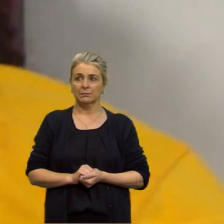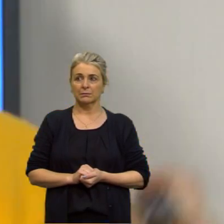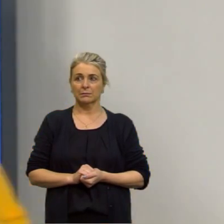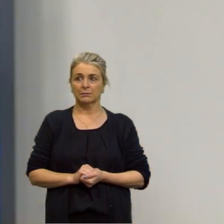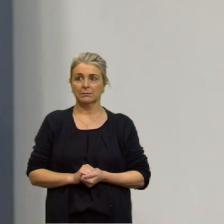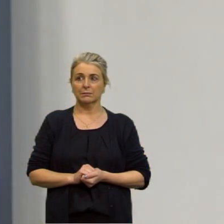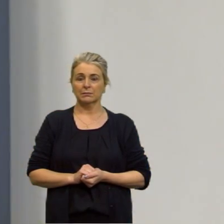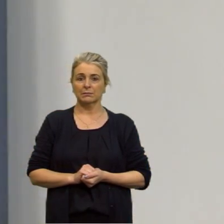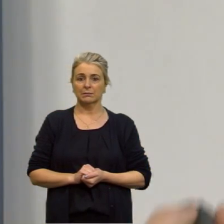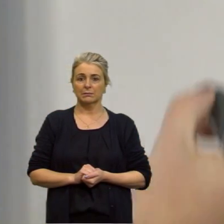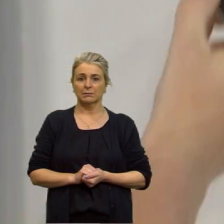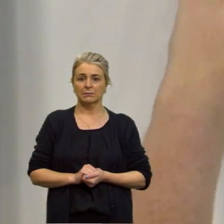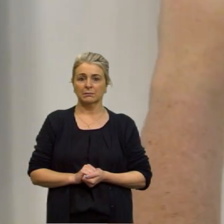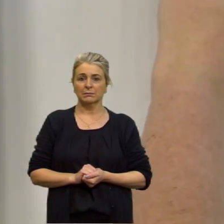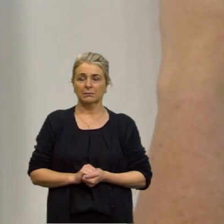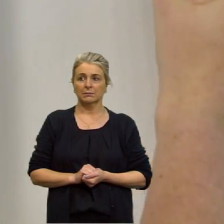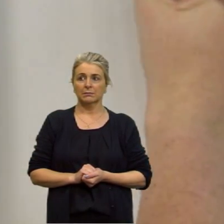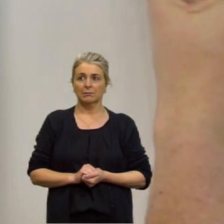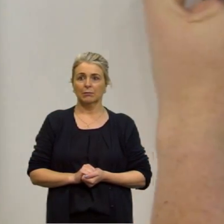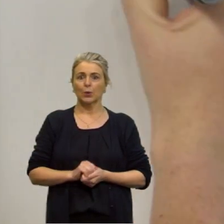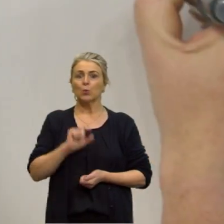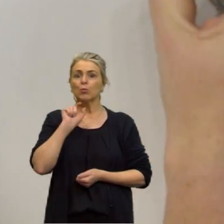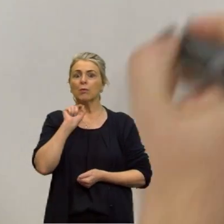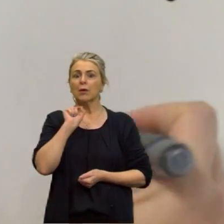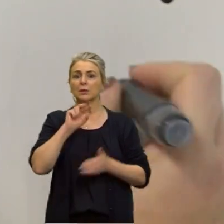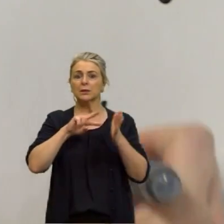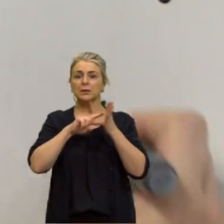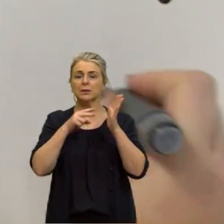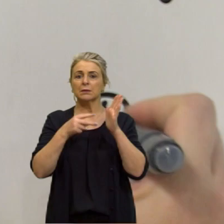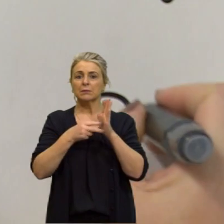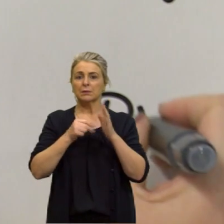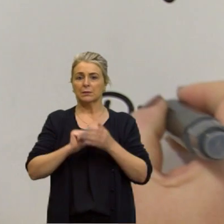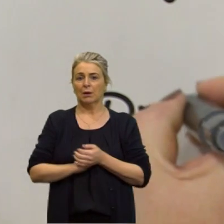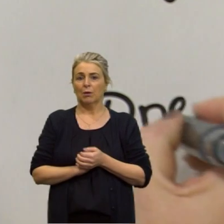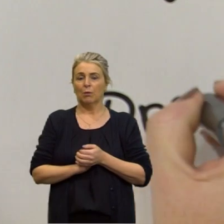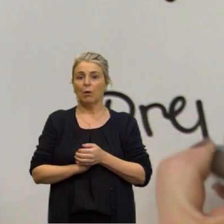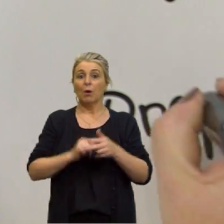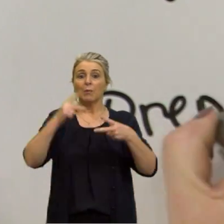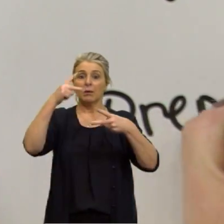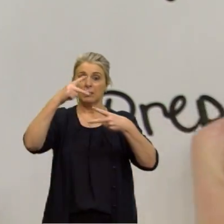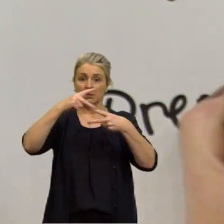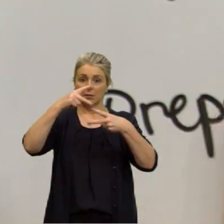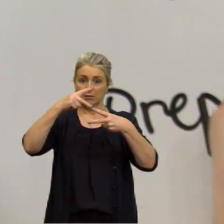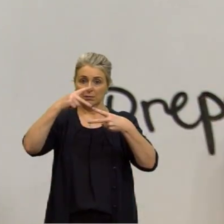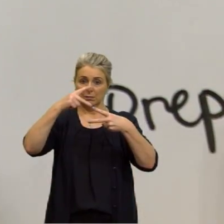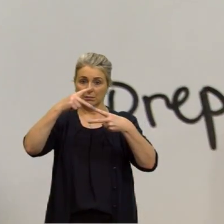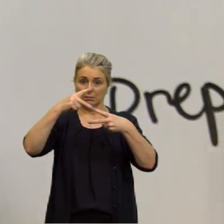e aí o que que é isso é uma preposição